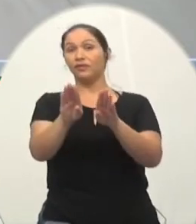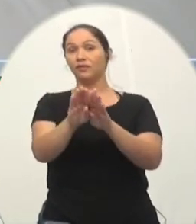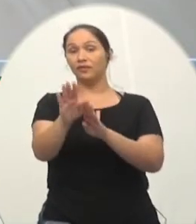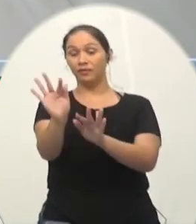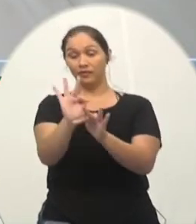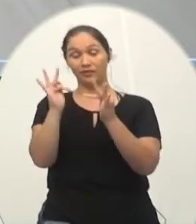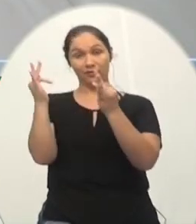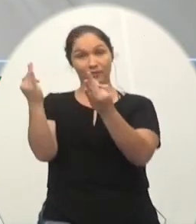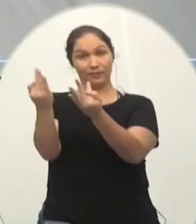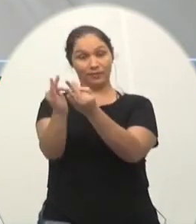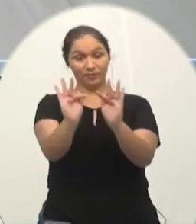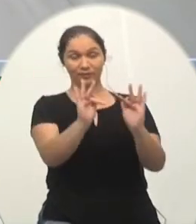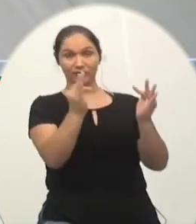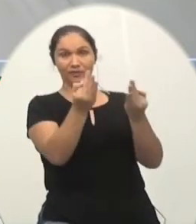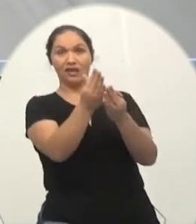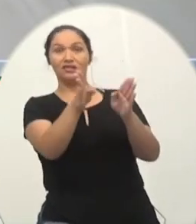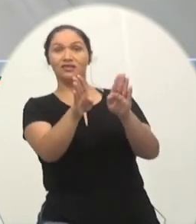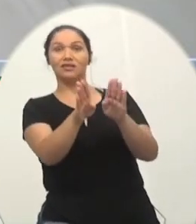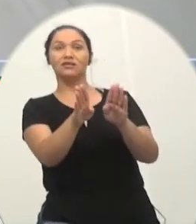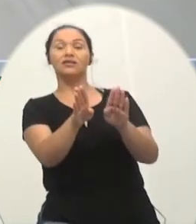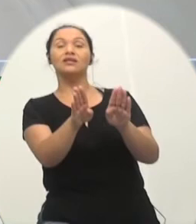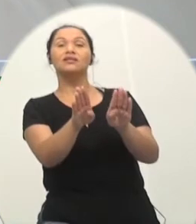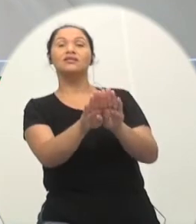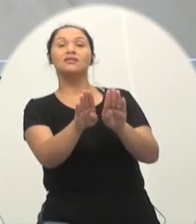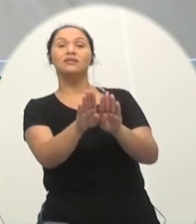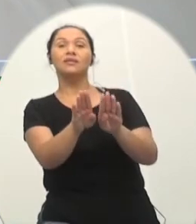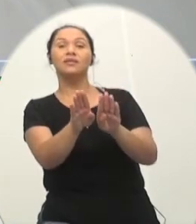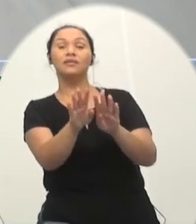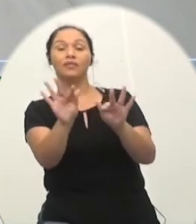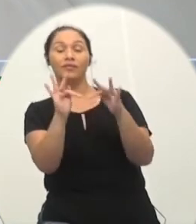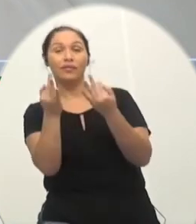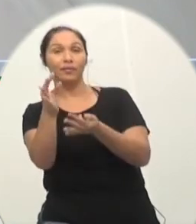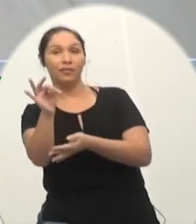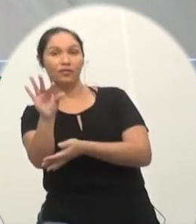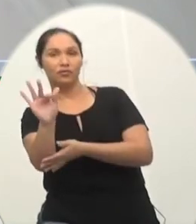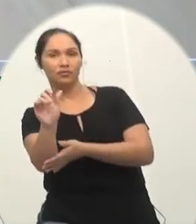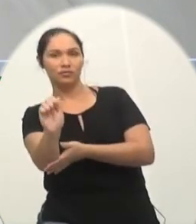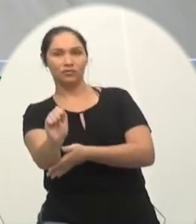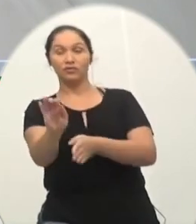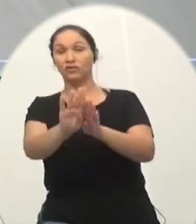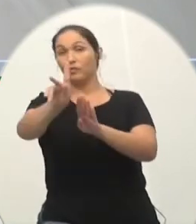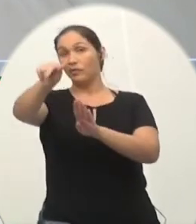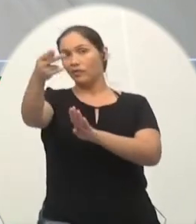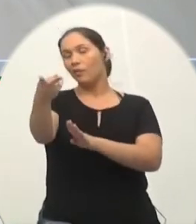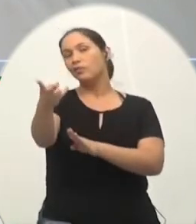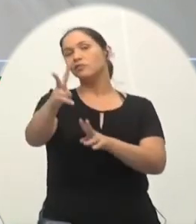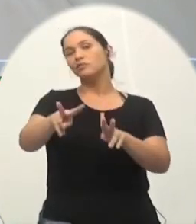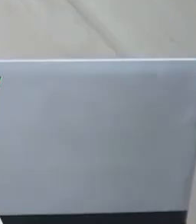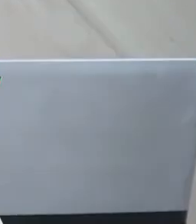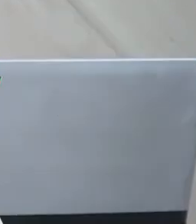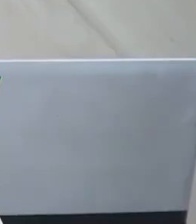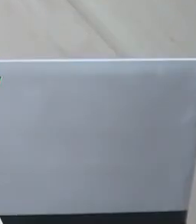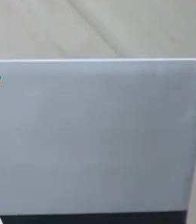Tita, demais convidados. Solicito aos senhores vereadores que façam a confirmação do quórum.